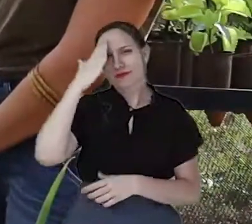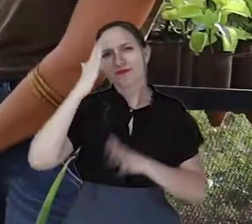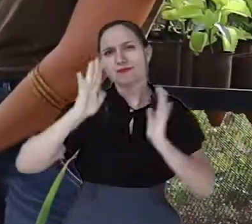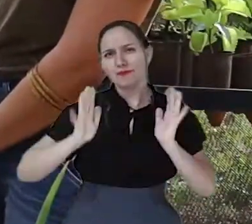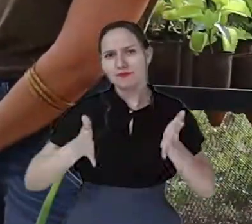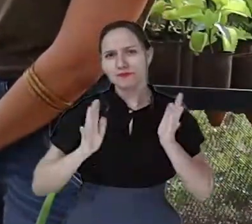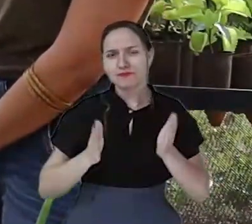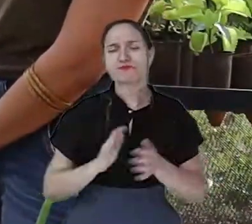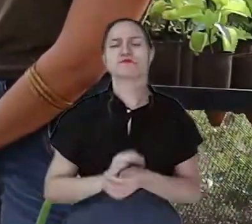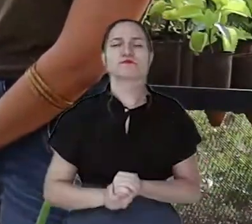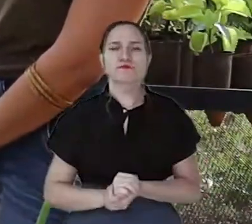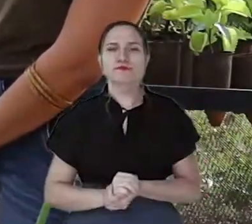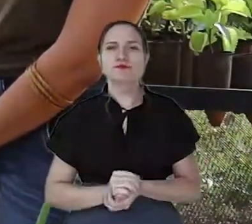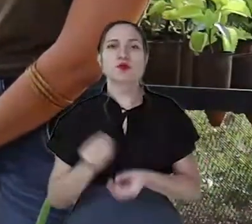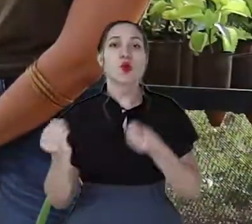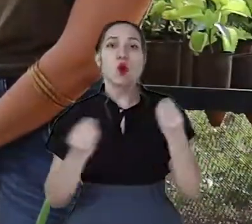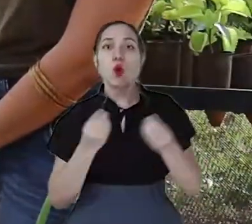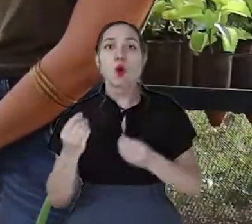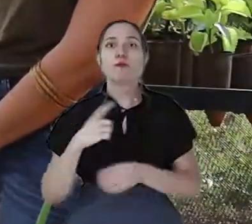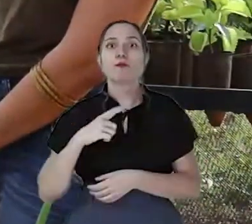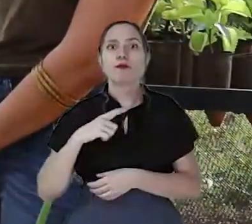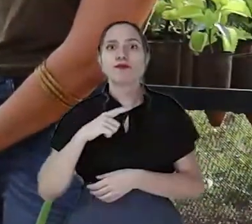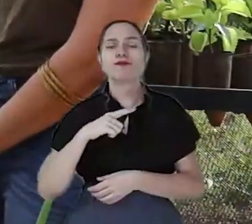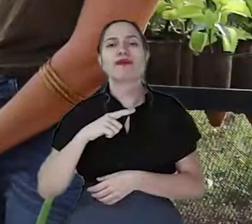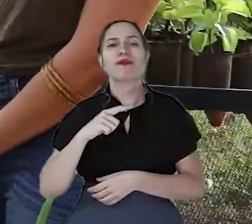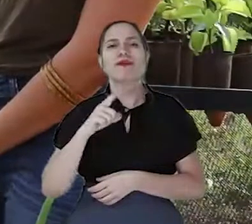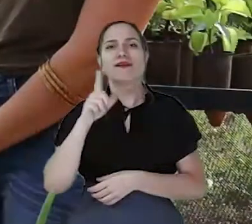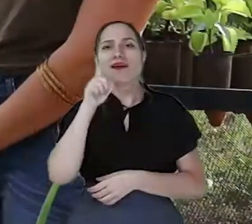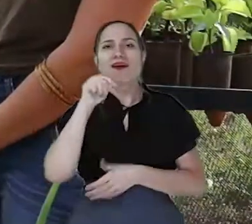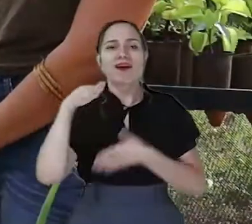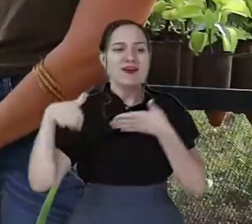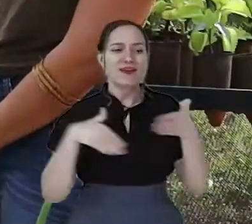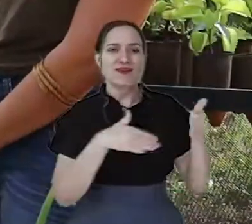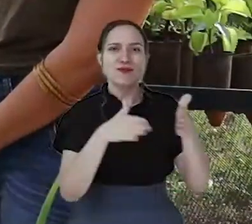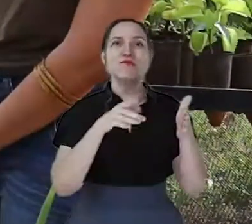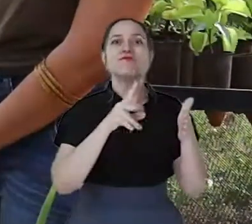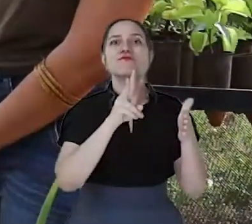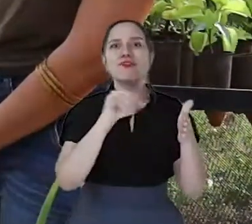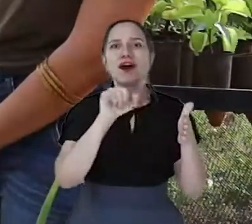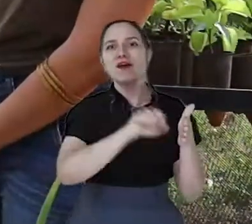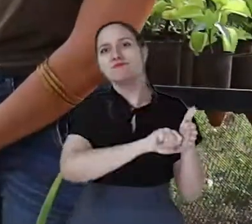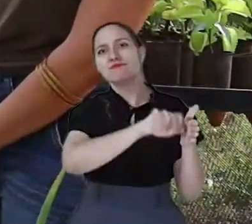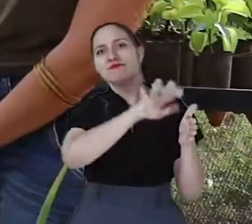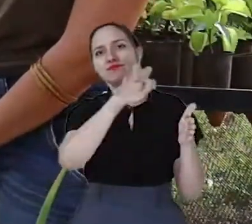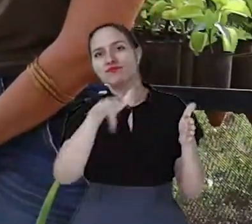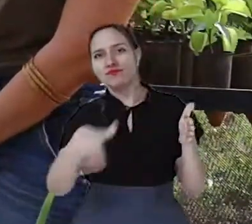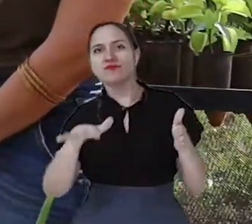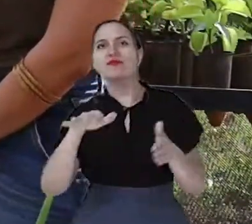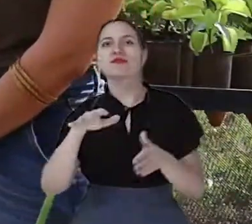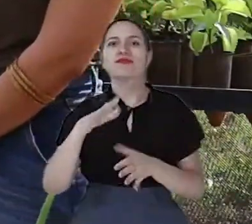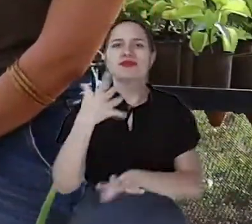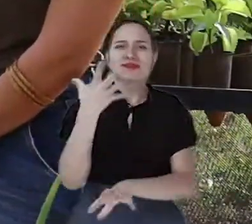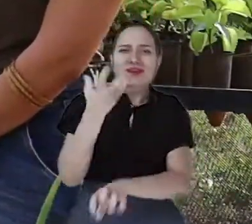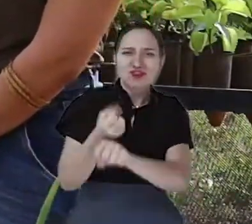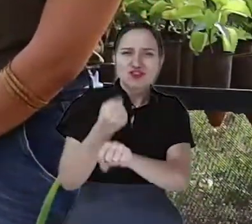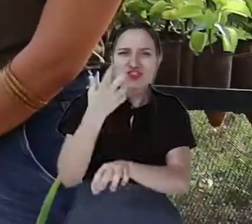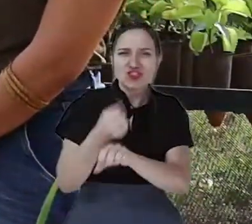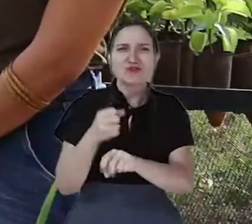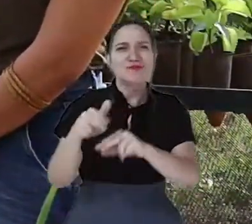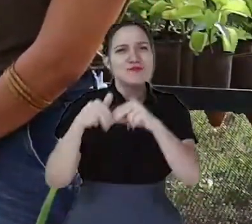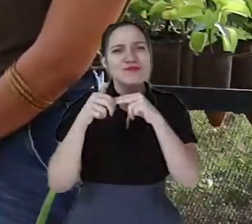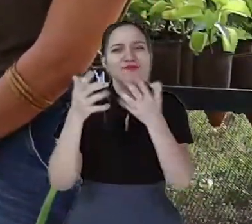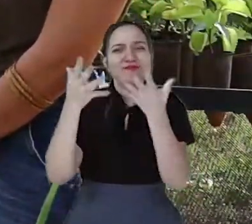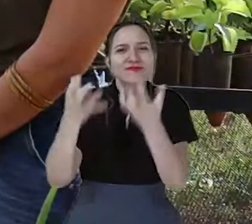os canais que vão sair do São Francisco para irrigar toda a região seca da Caatinga, toda a água que mantém o São